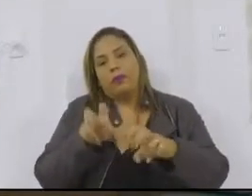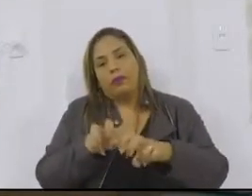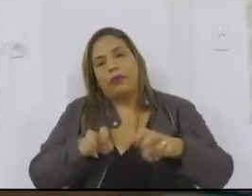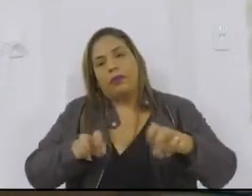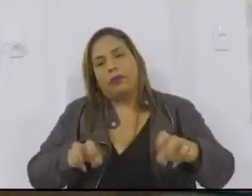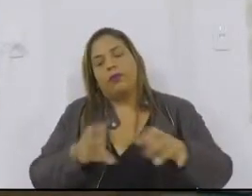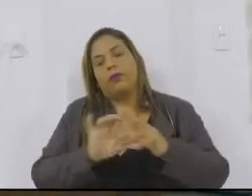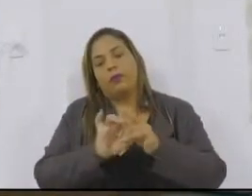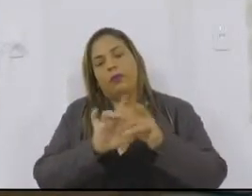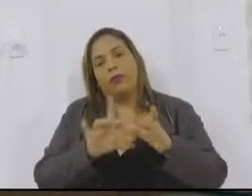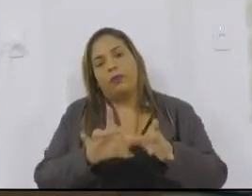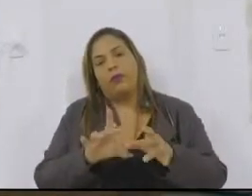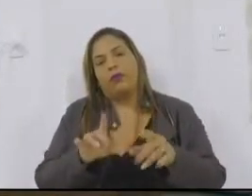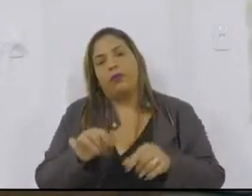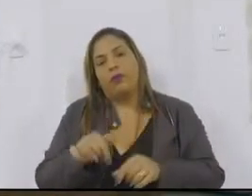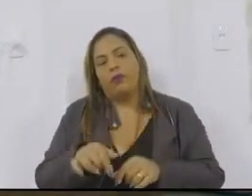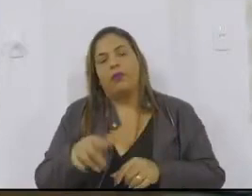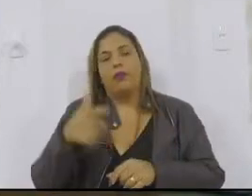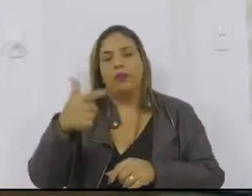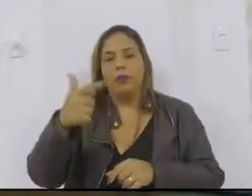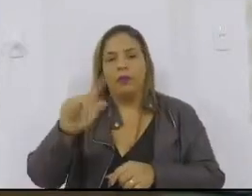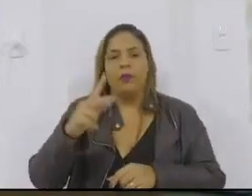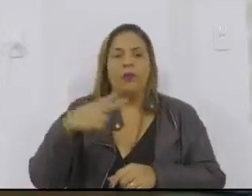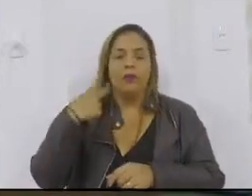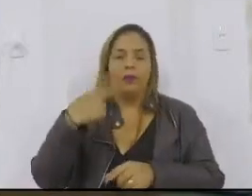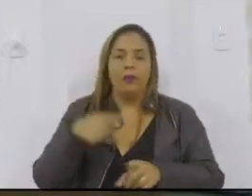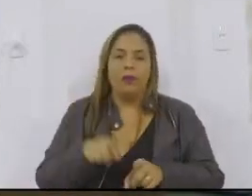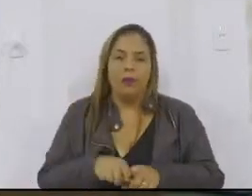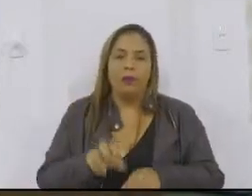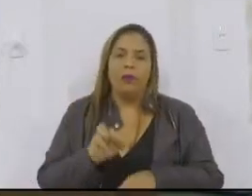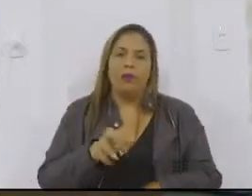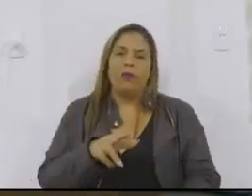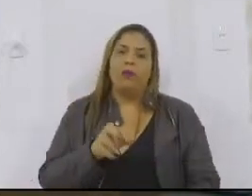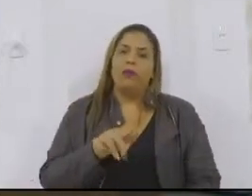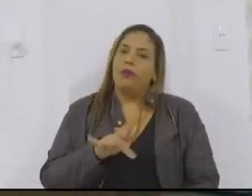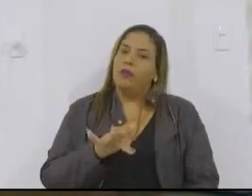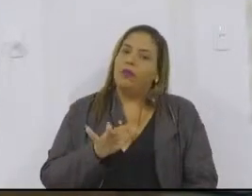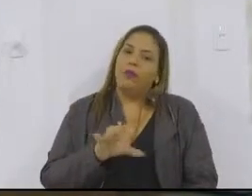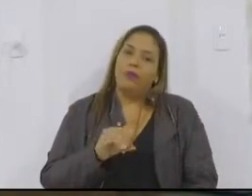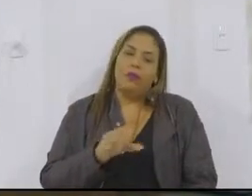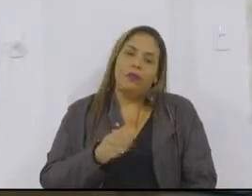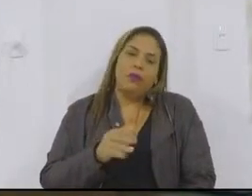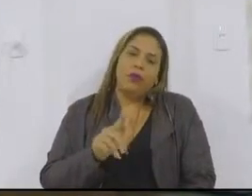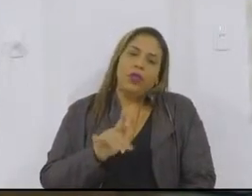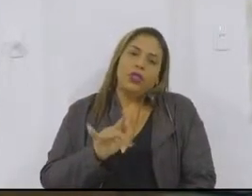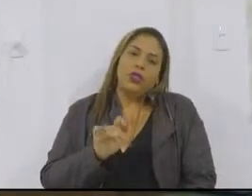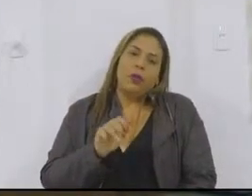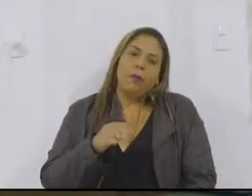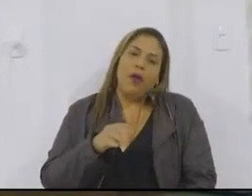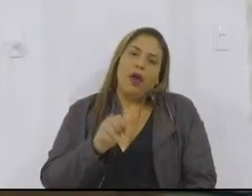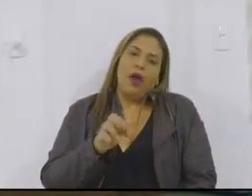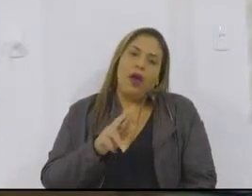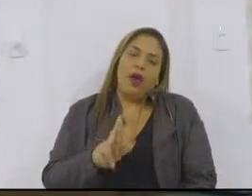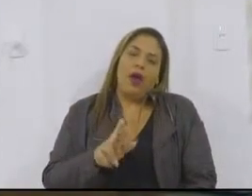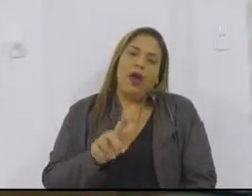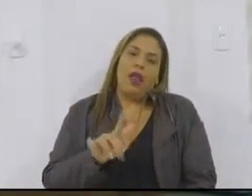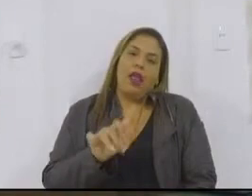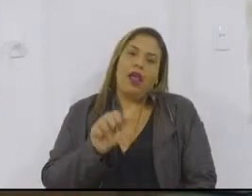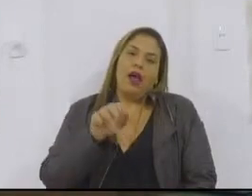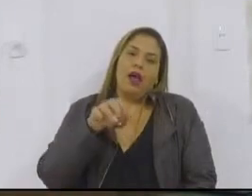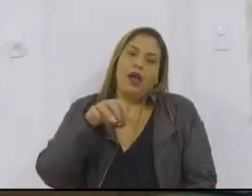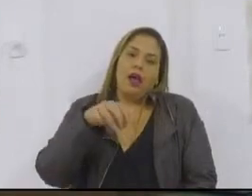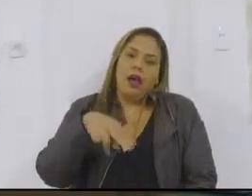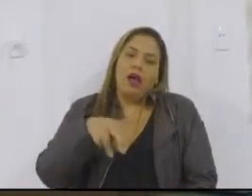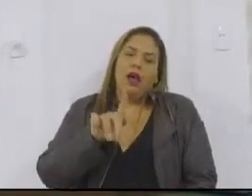plenário. Comissão de Justiça e Redação, Sérgio Gonçalves, presidente e relator, Gilmar Cordeiro, membro, Leandro Ferreira, membro. Comissão de